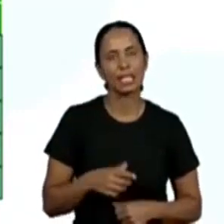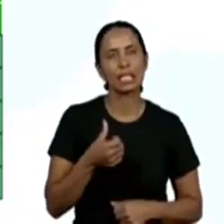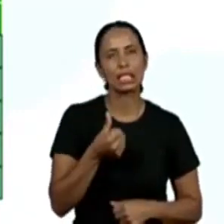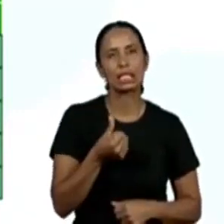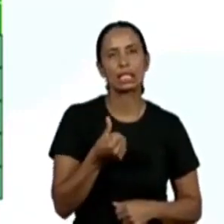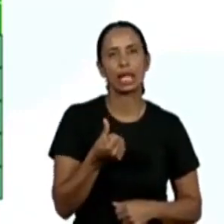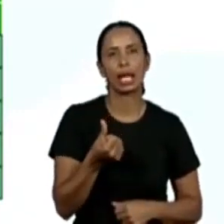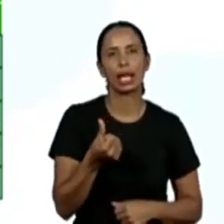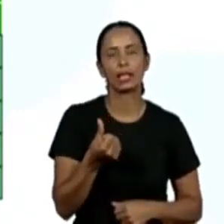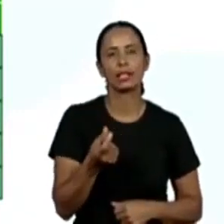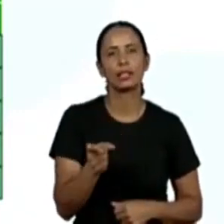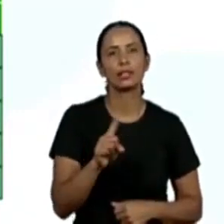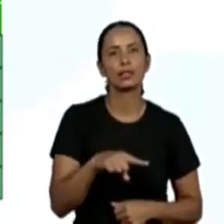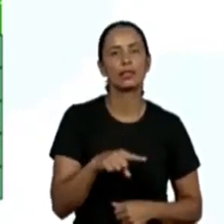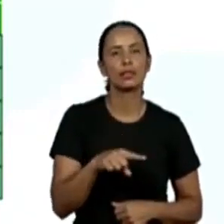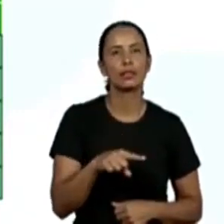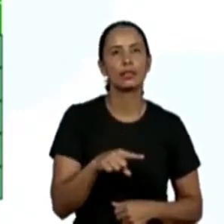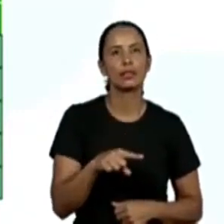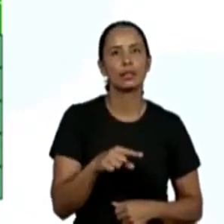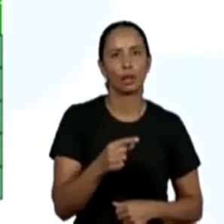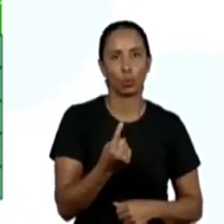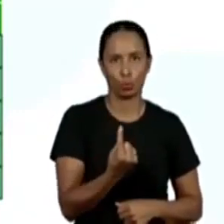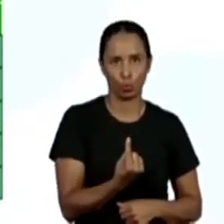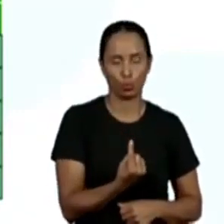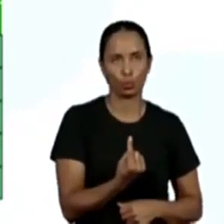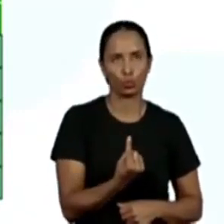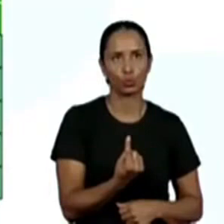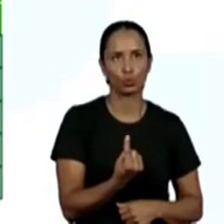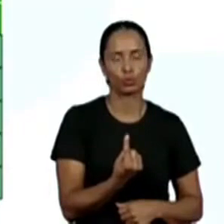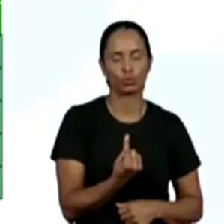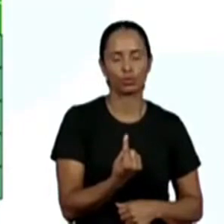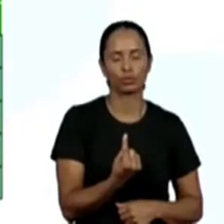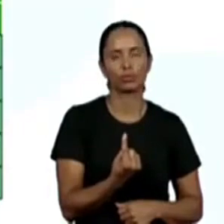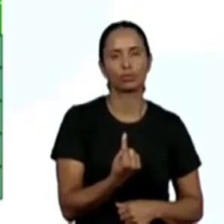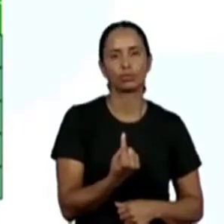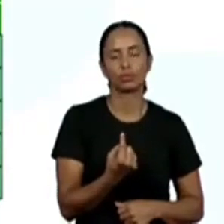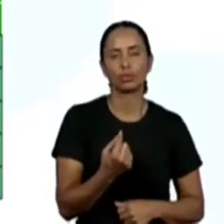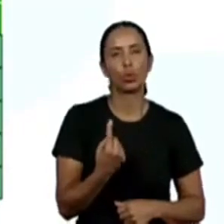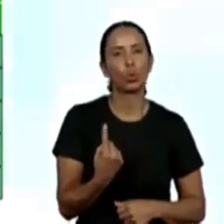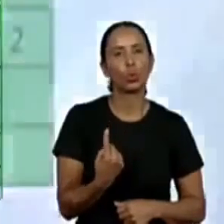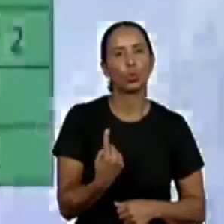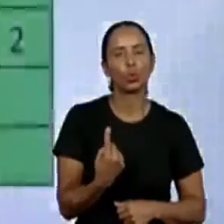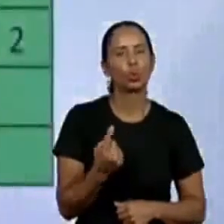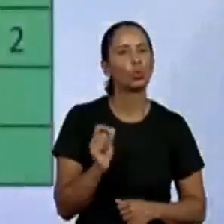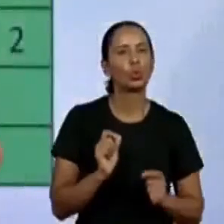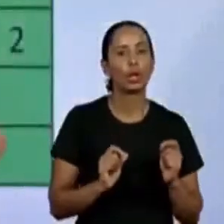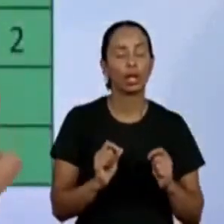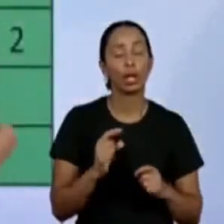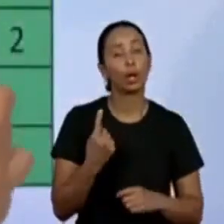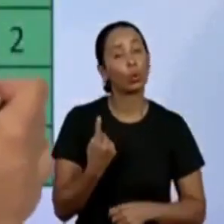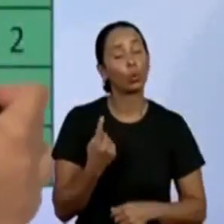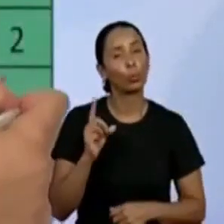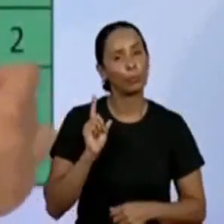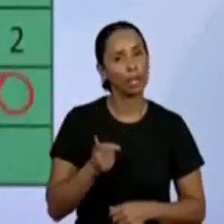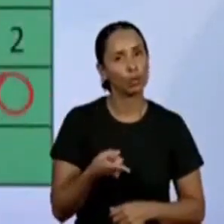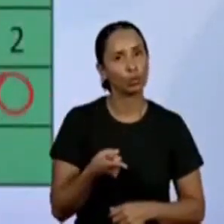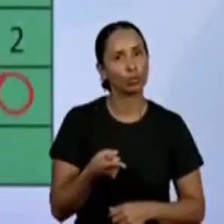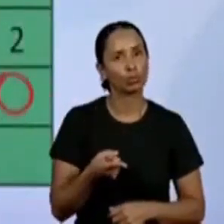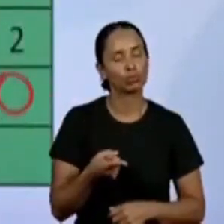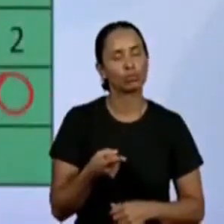ali seria o 1, ó. 1 o quê, né? 1.000. Então, deixa eu escrever aqui, ó, para vocês verem,